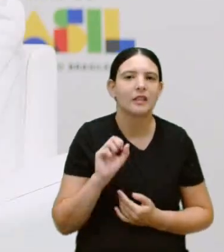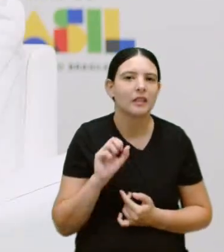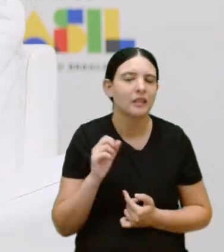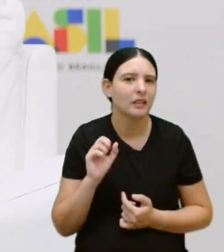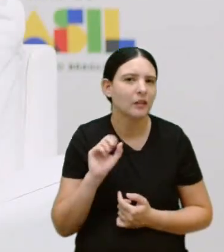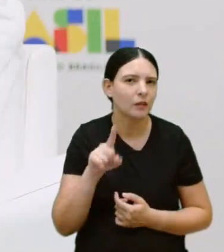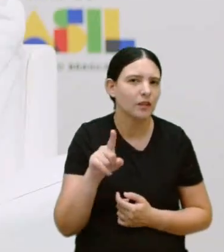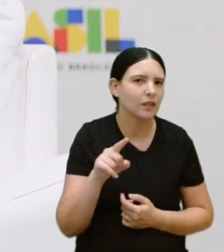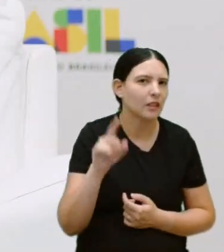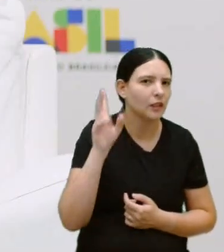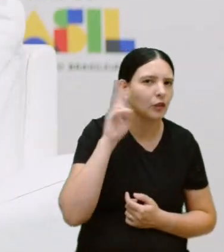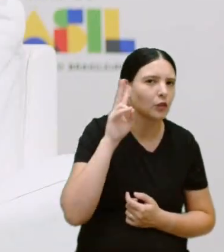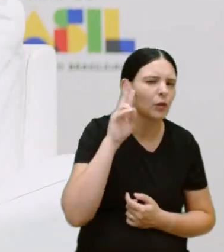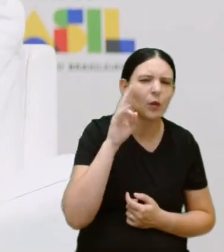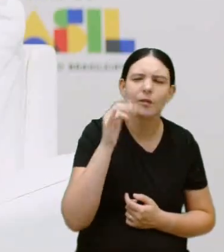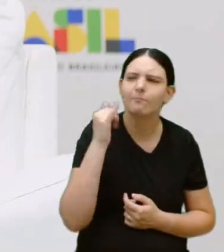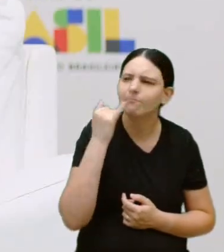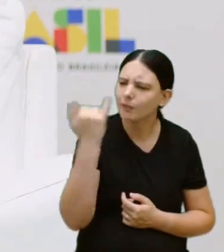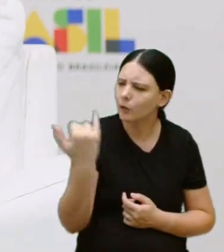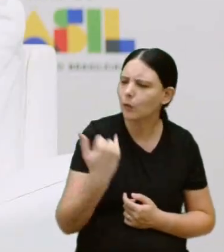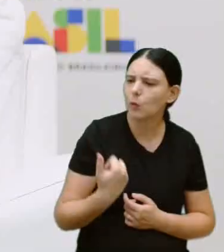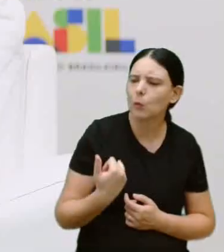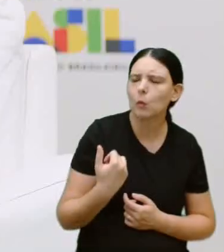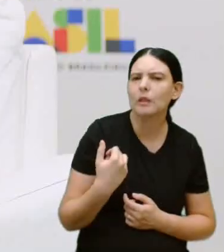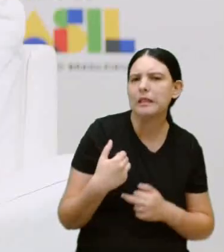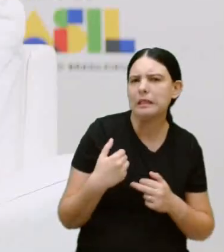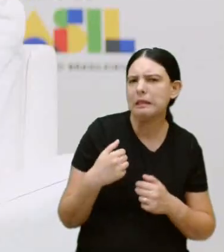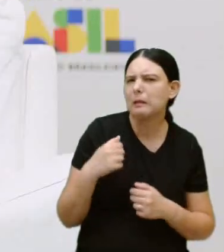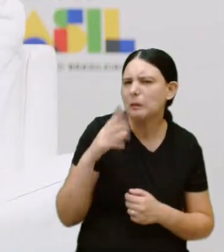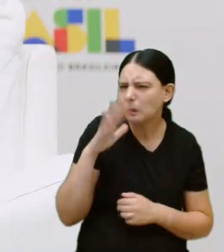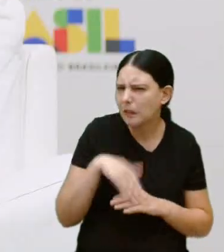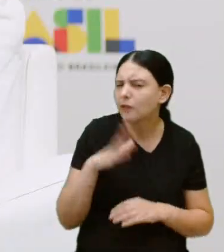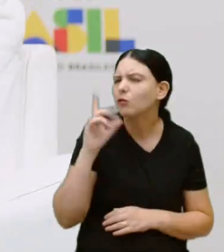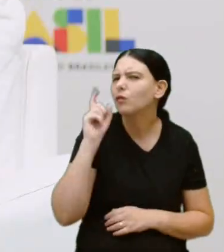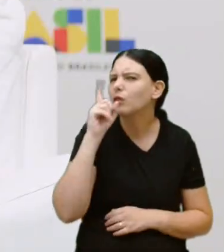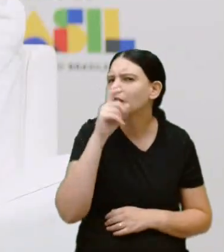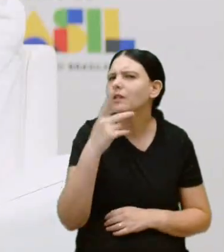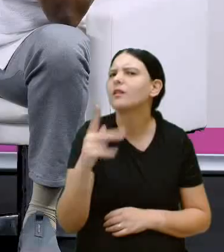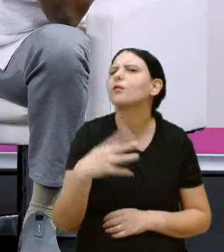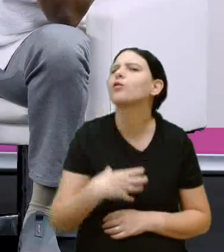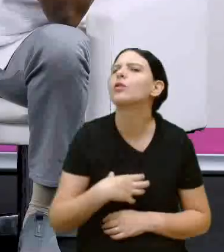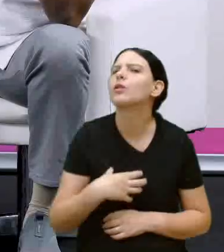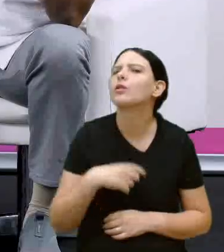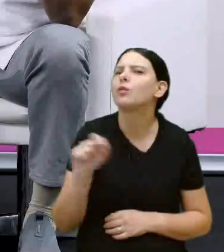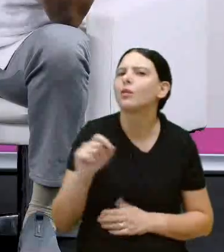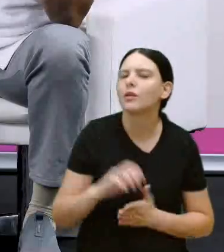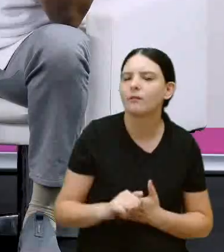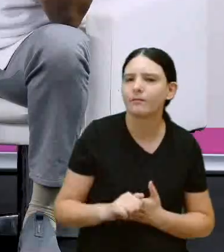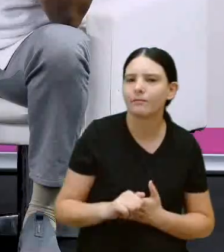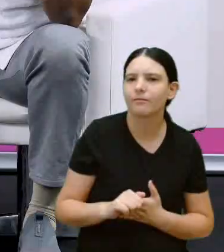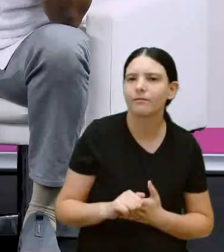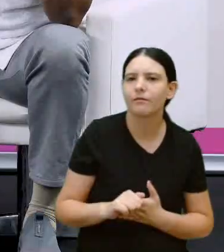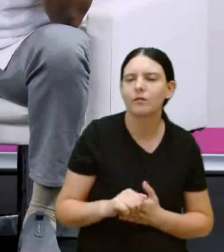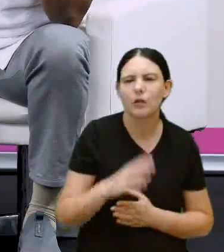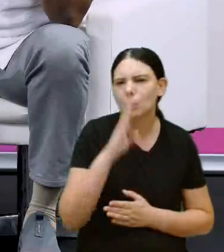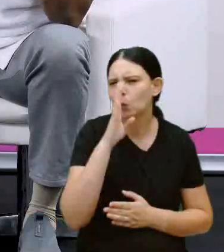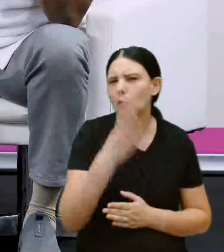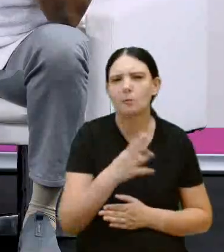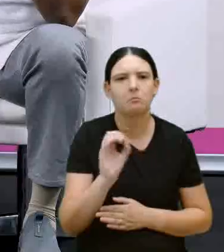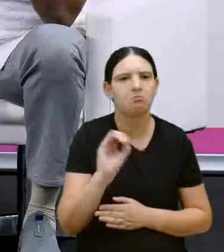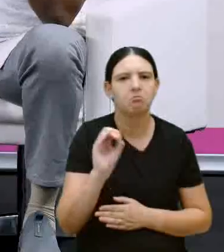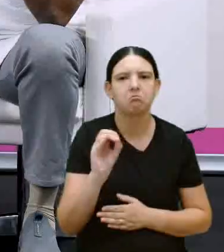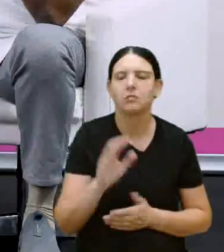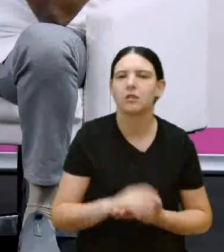coisas mais difíceis, compartilhando ali, sem julgamento. Vai